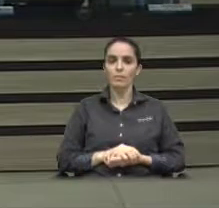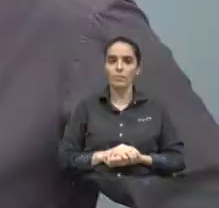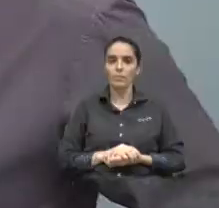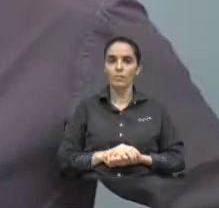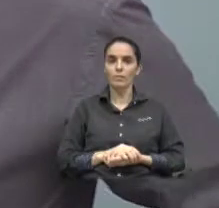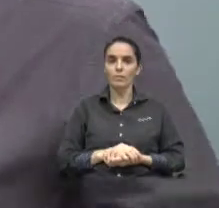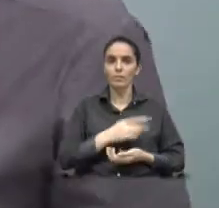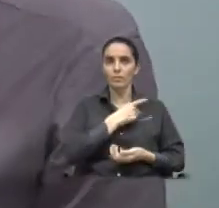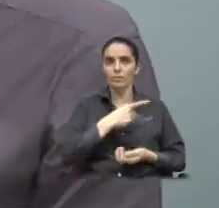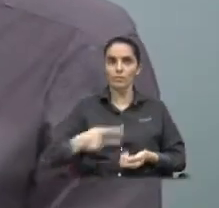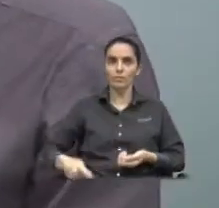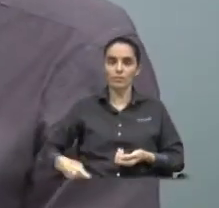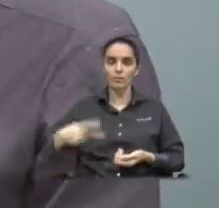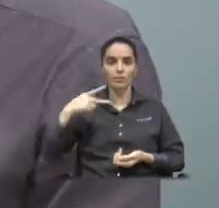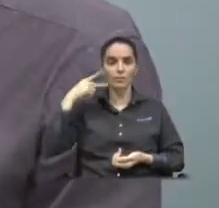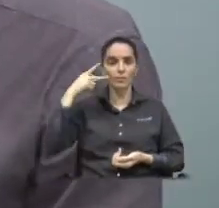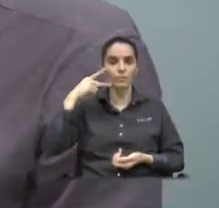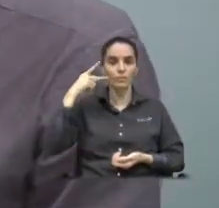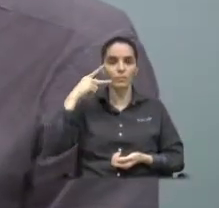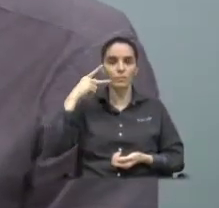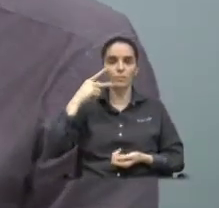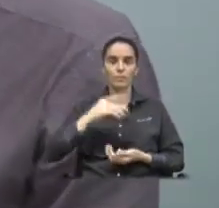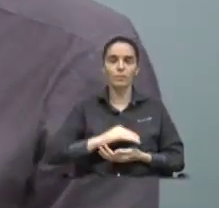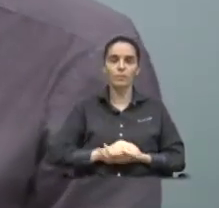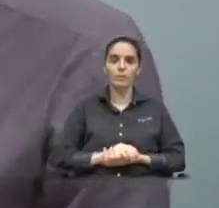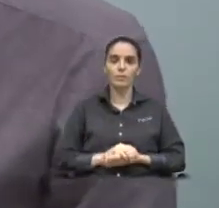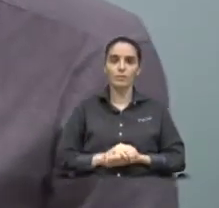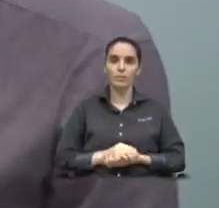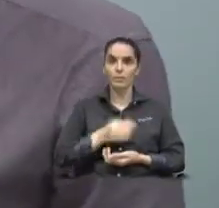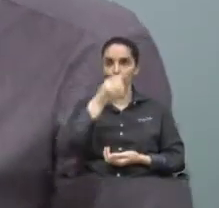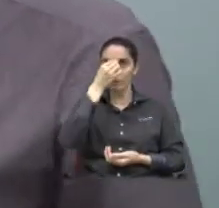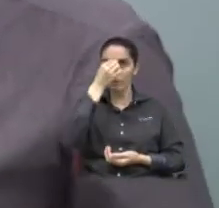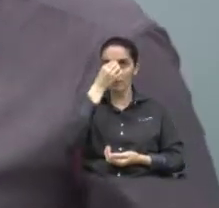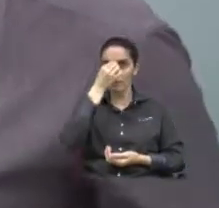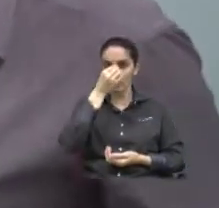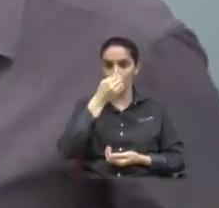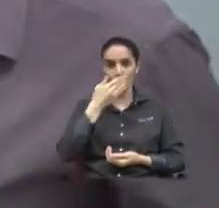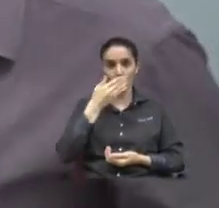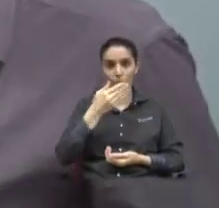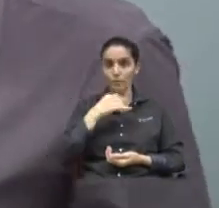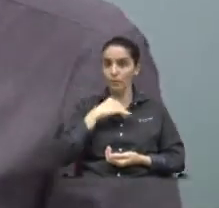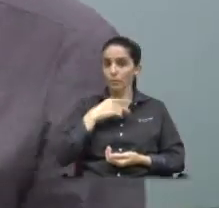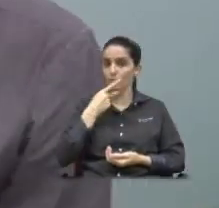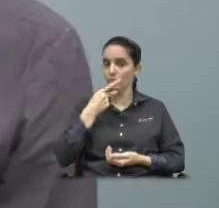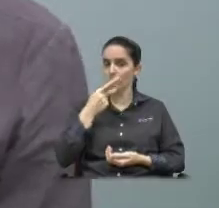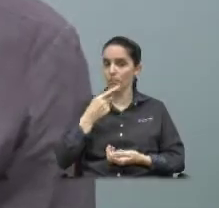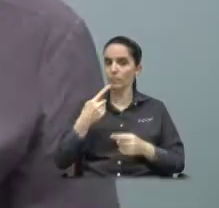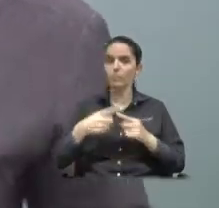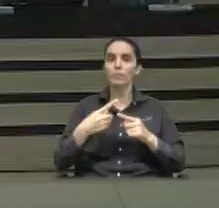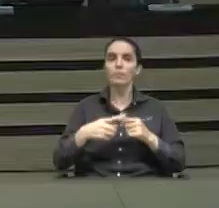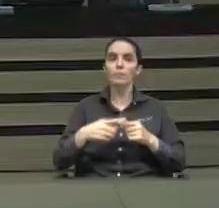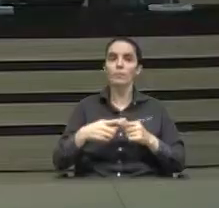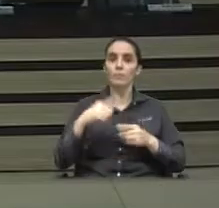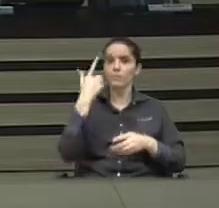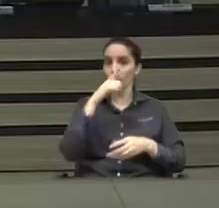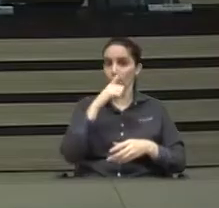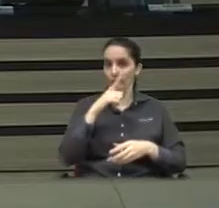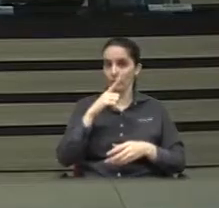Senhor presidente, vereadores, o Jorge até me incumbiu de falar sobre isso, porque é um projeto que eu achei sempre muito